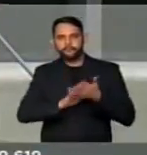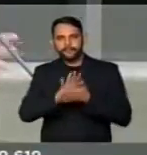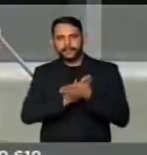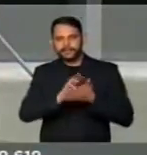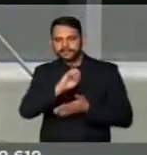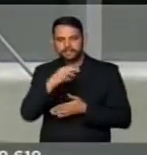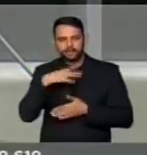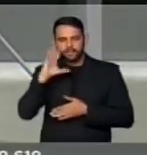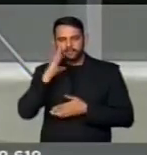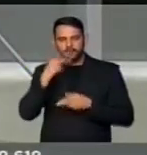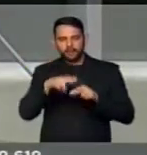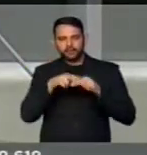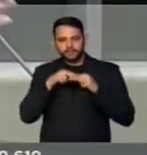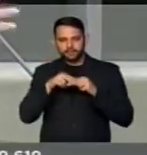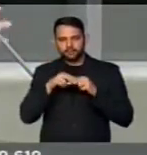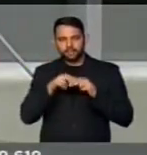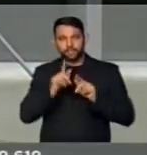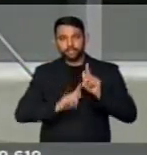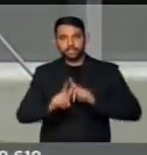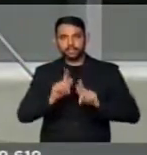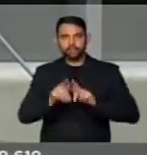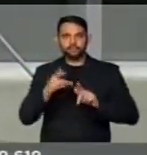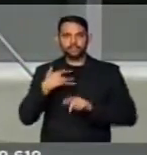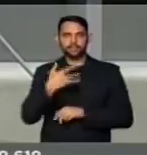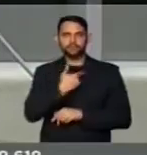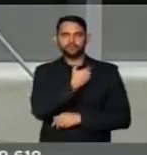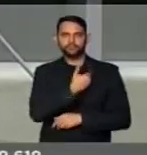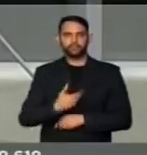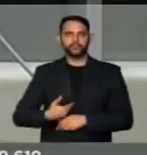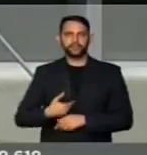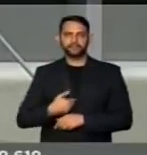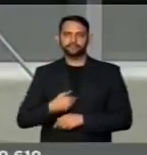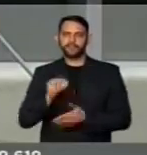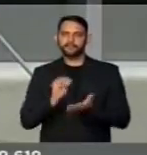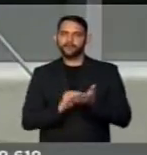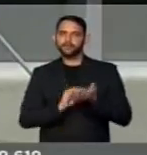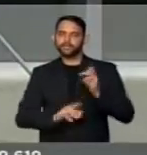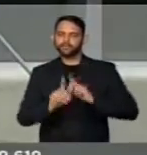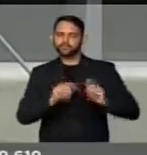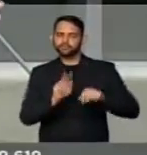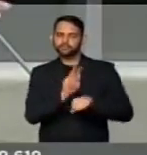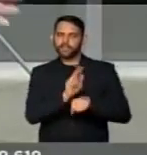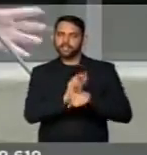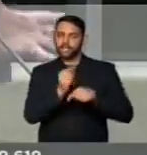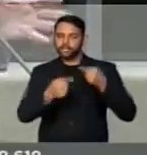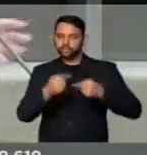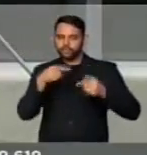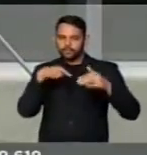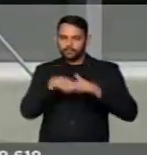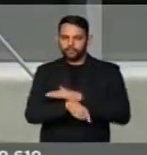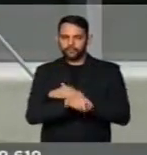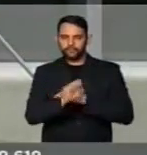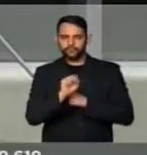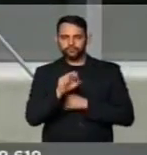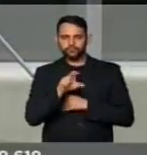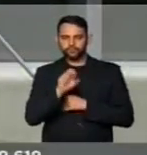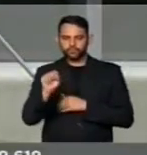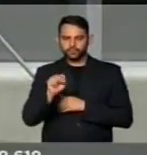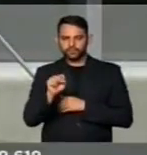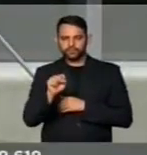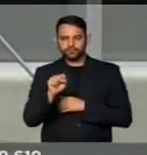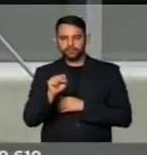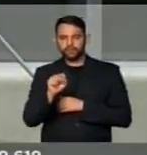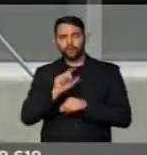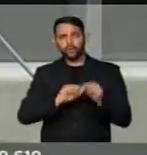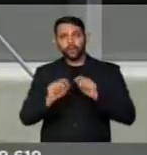não resolver a questão da gestão da saúde pública. Eu acho que nós temos que discutir profundamente o SUS. O